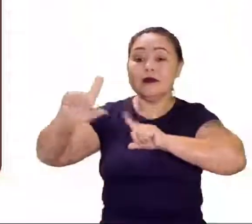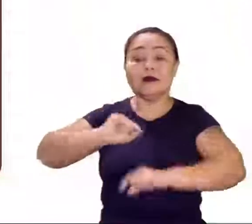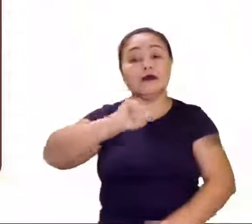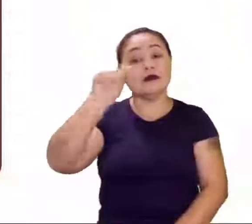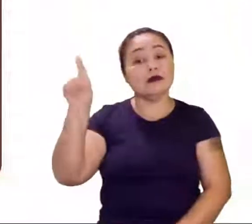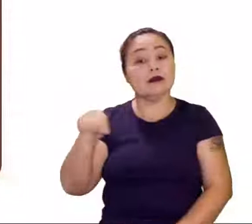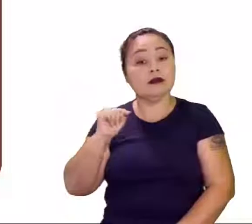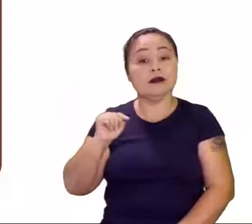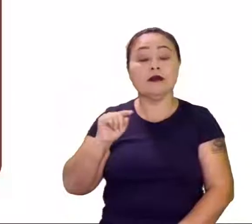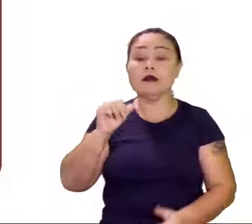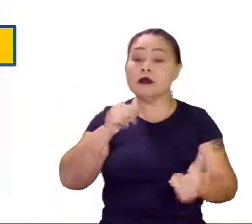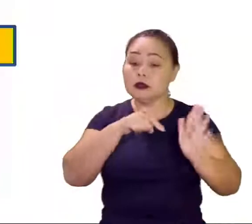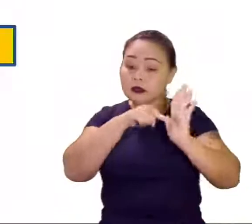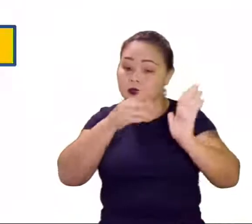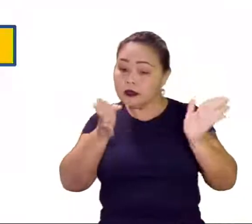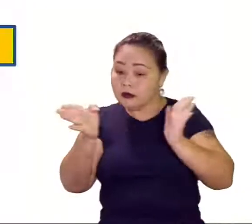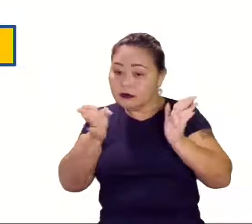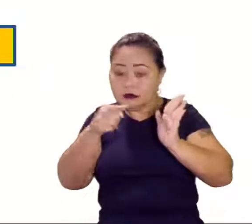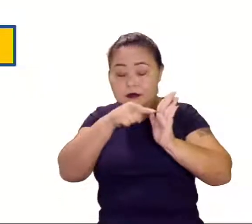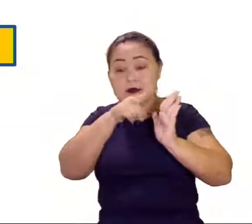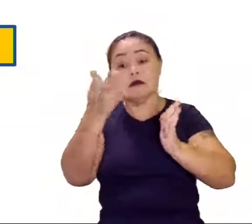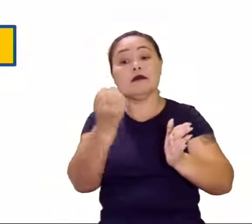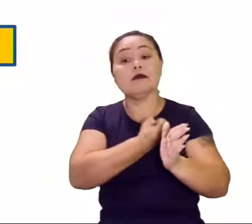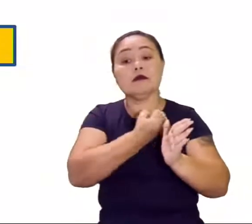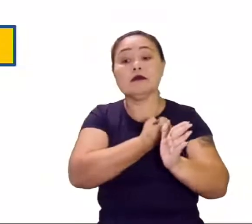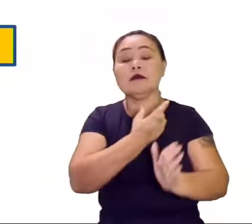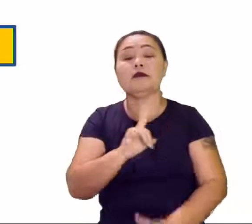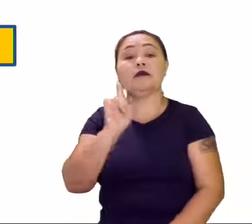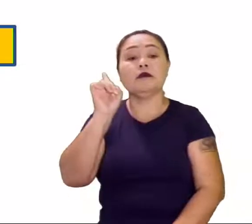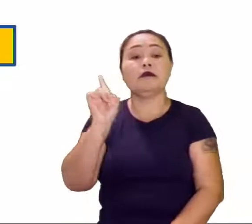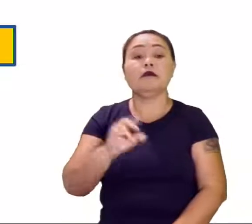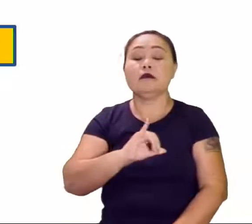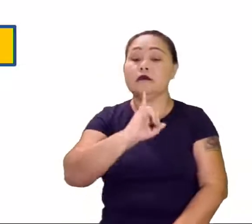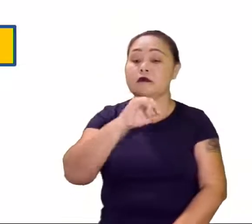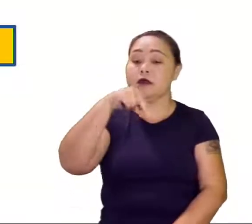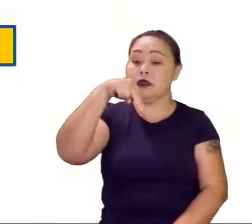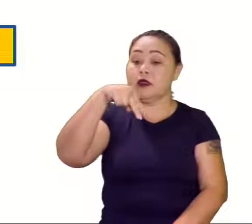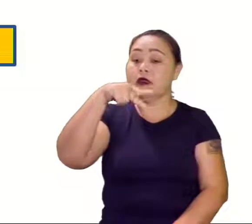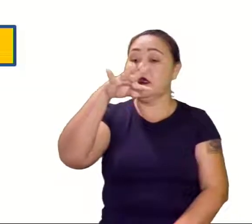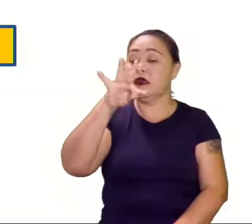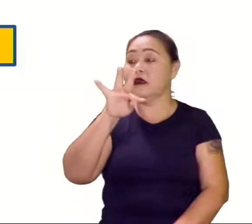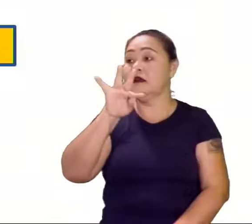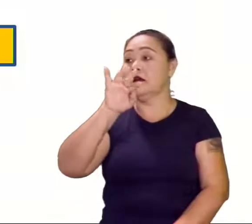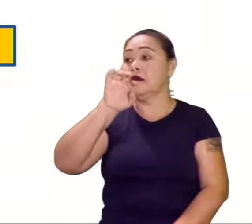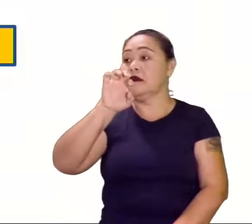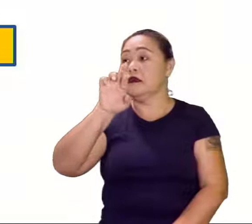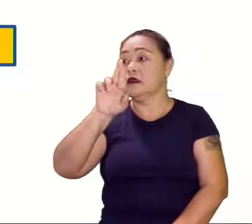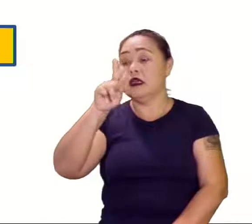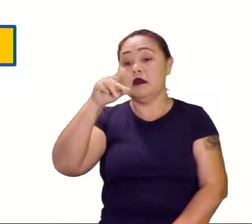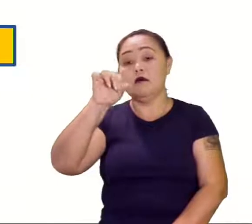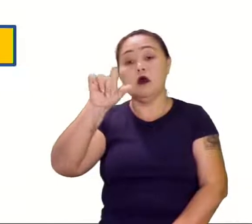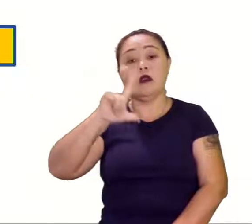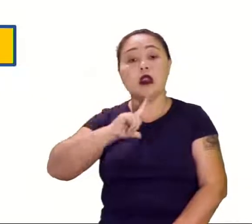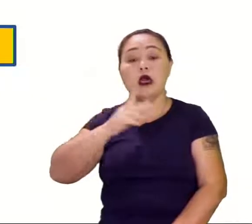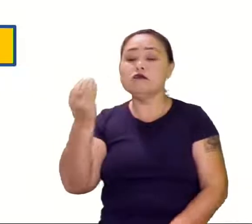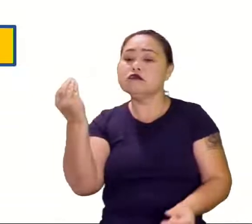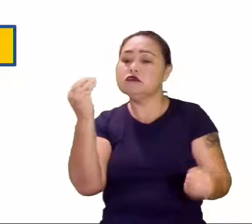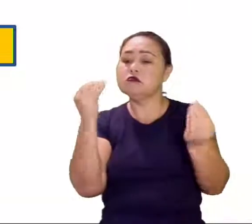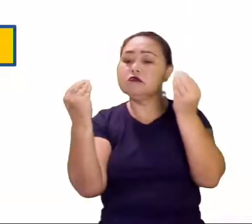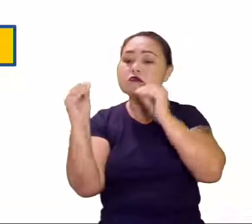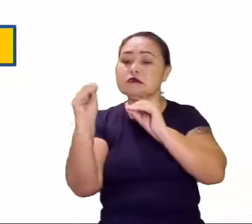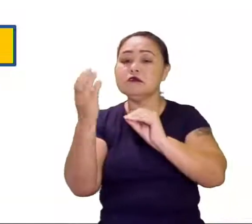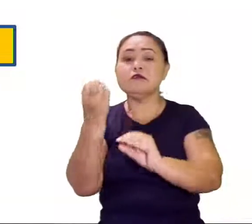seria essa interpolação aritmética? Interpolar ou inserir meios